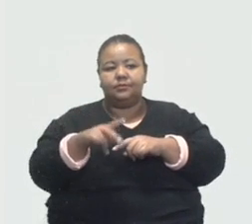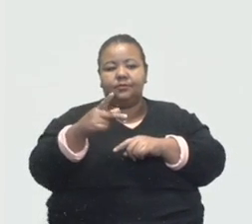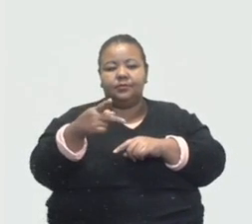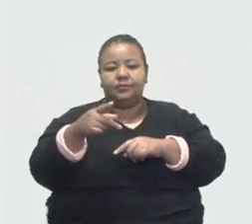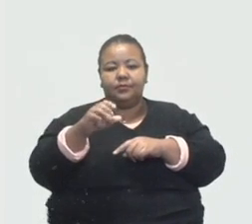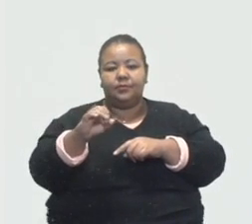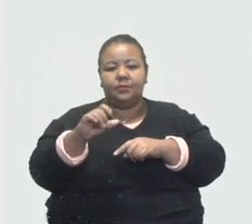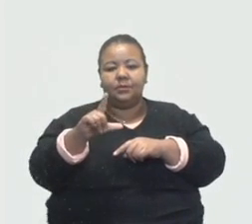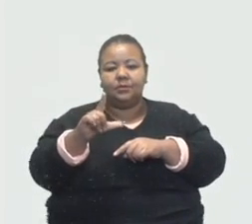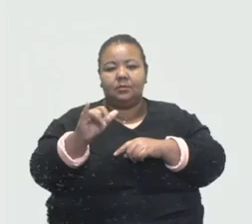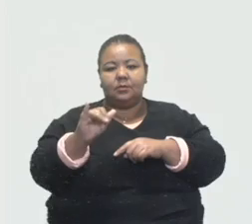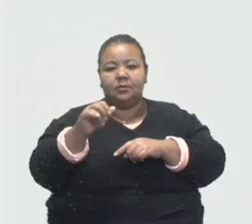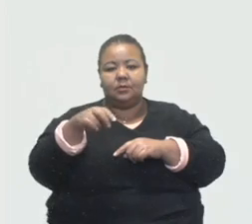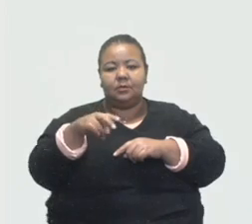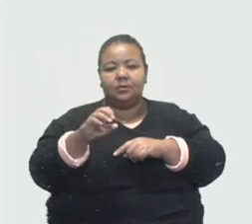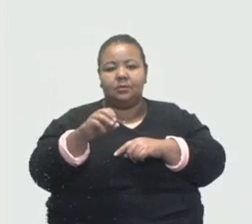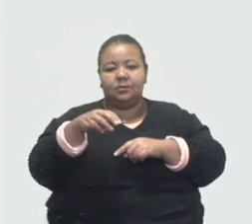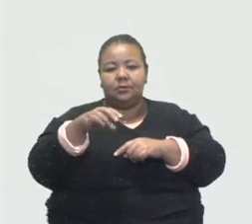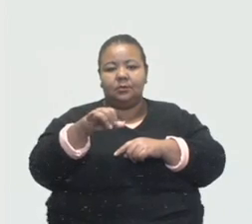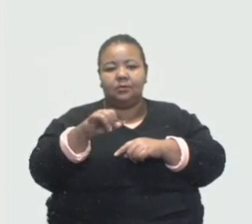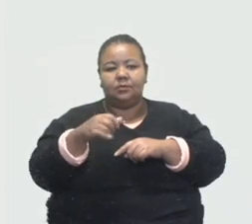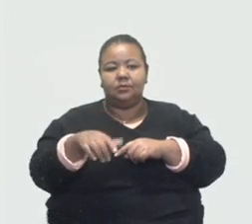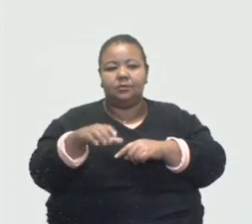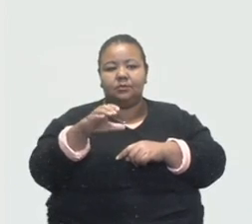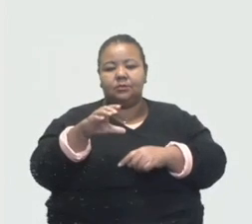essa equação recebe o nome de polinômio